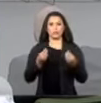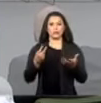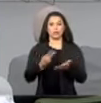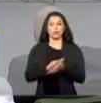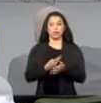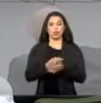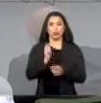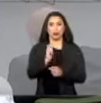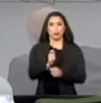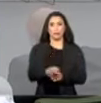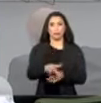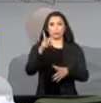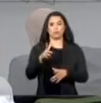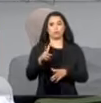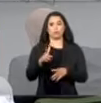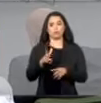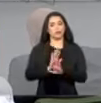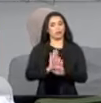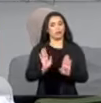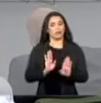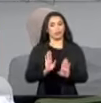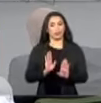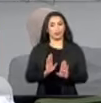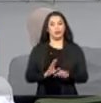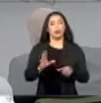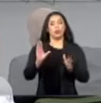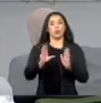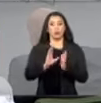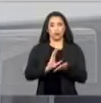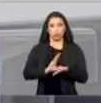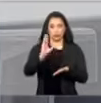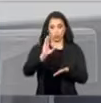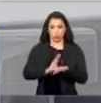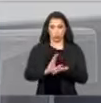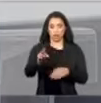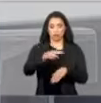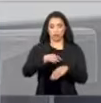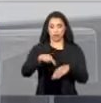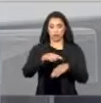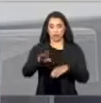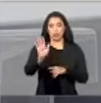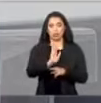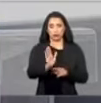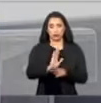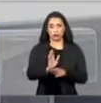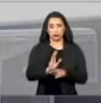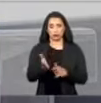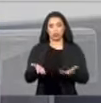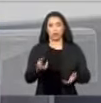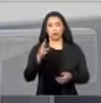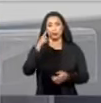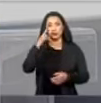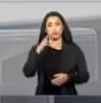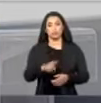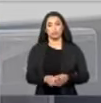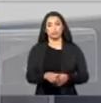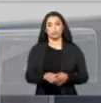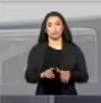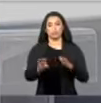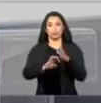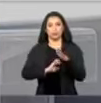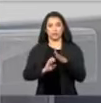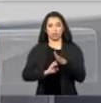mágica. Um Conselho Nacional de Cinema, Concine, órgão colegiado regulador do mercado, uma empresa